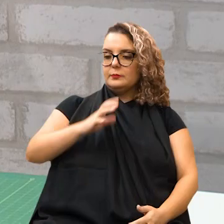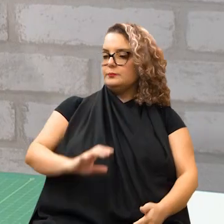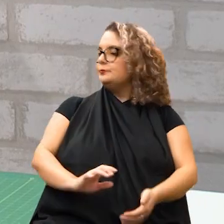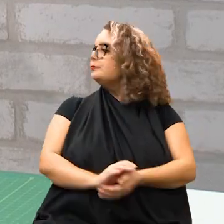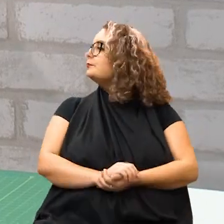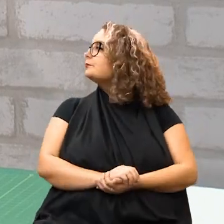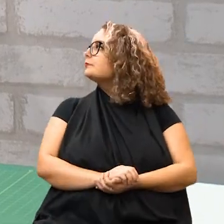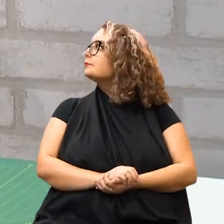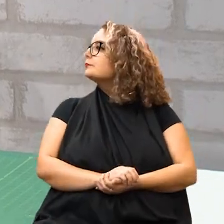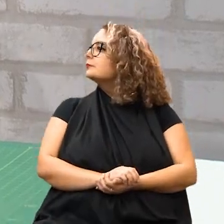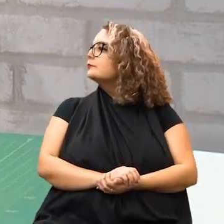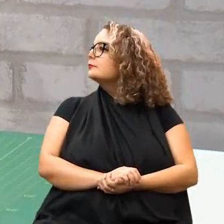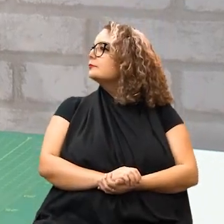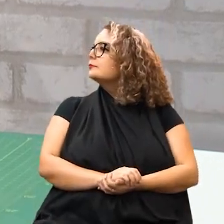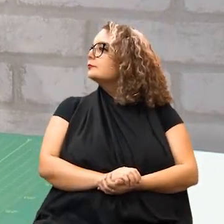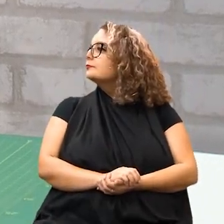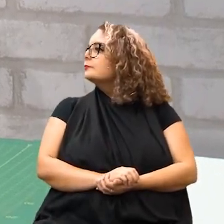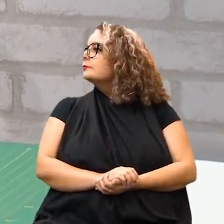tá?